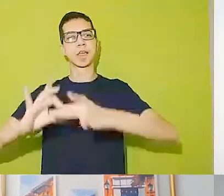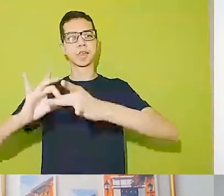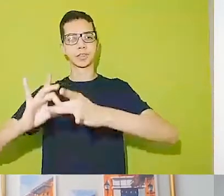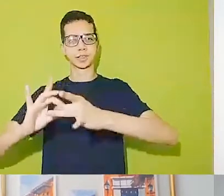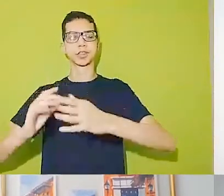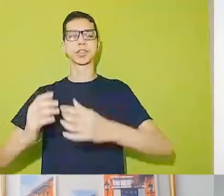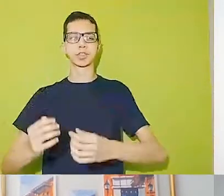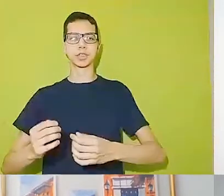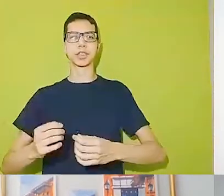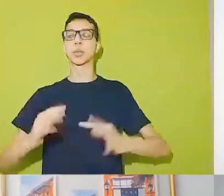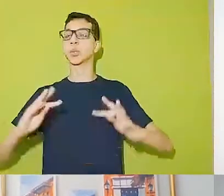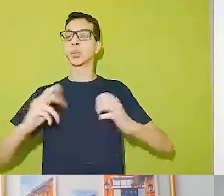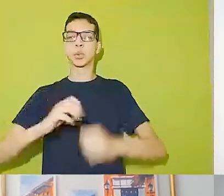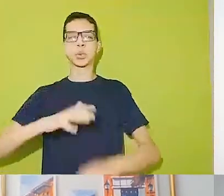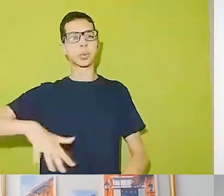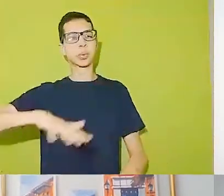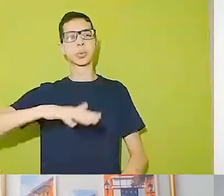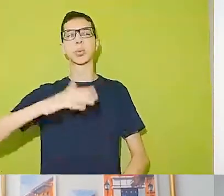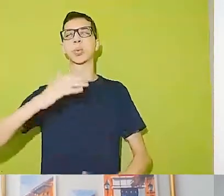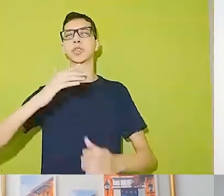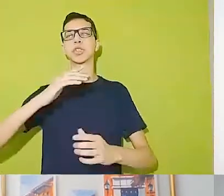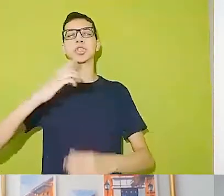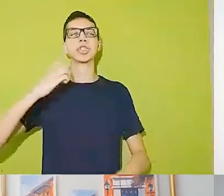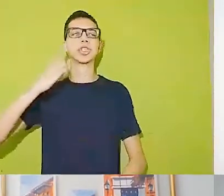direito, psicologia,